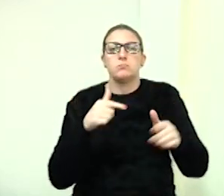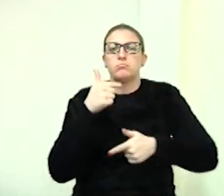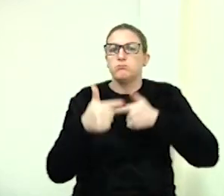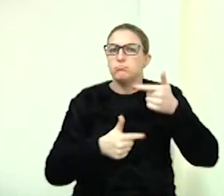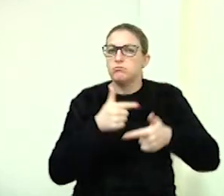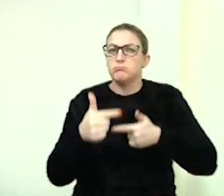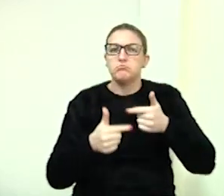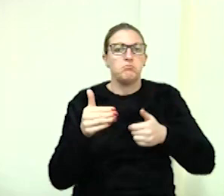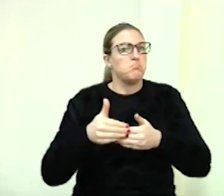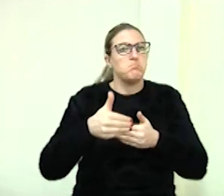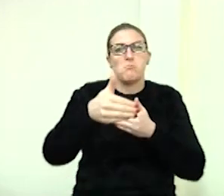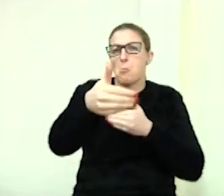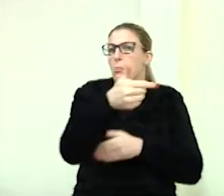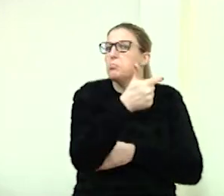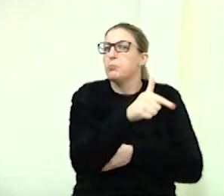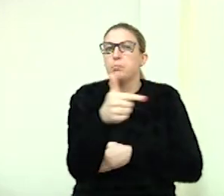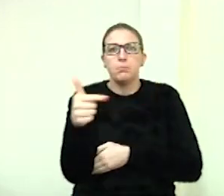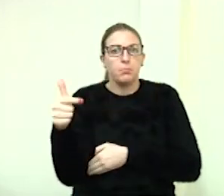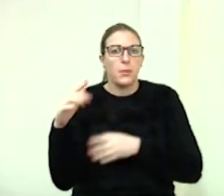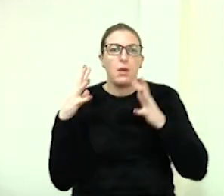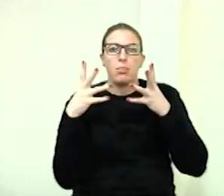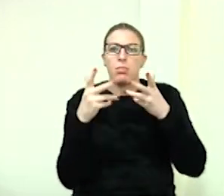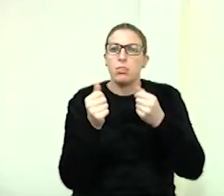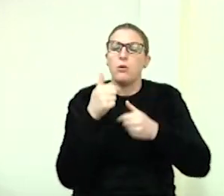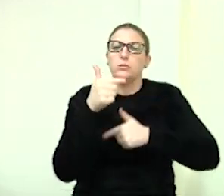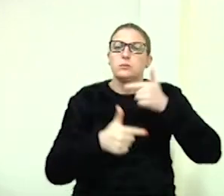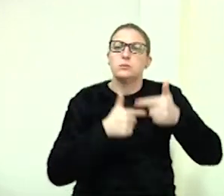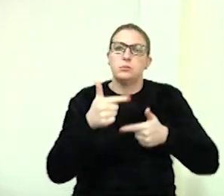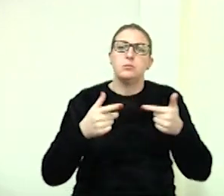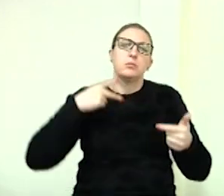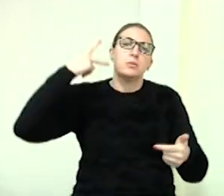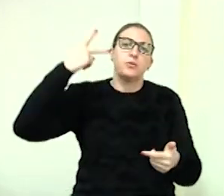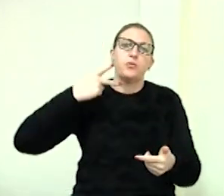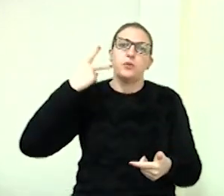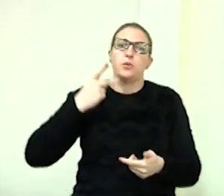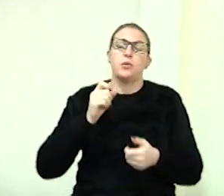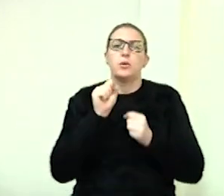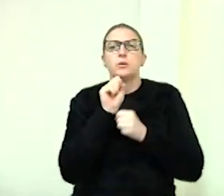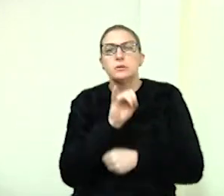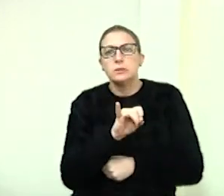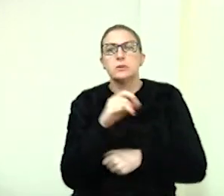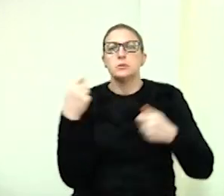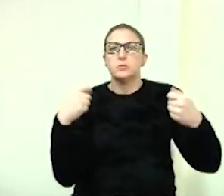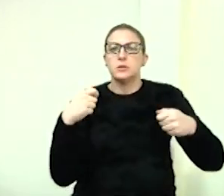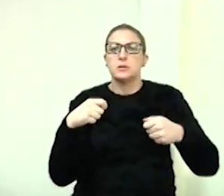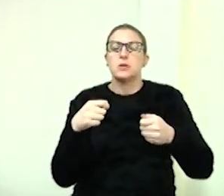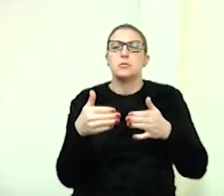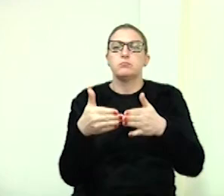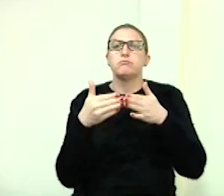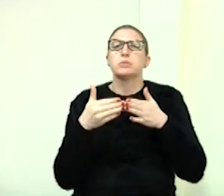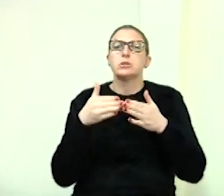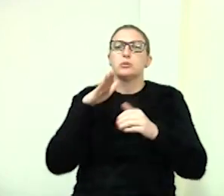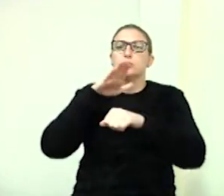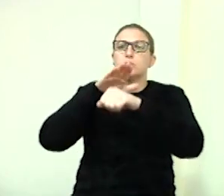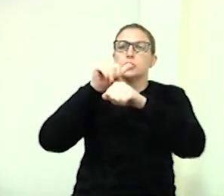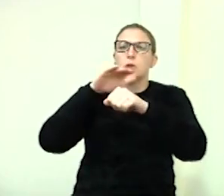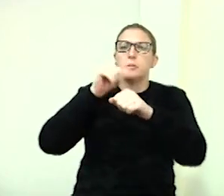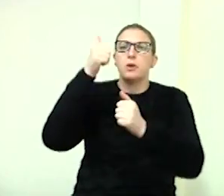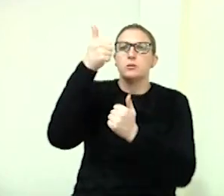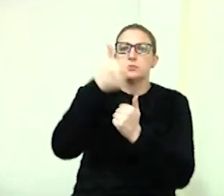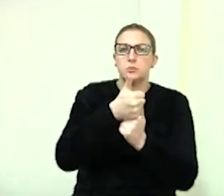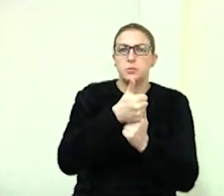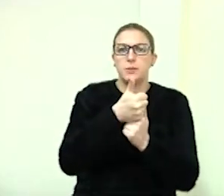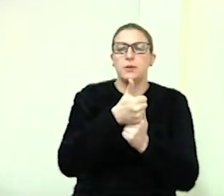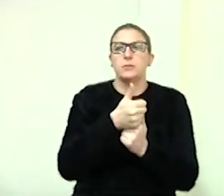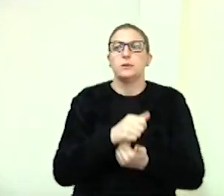de todas as atividades legislativas que o cargo de vereador exige. Caso seja necessário, solicitamos que o suplente seja convocado. Sendo que,